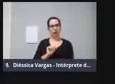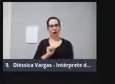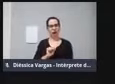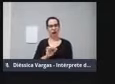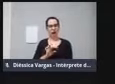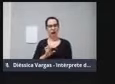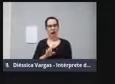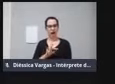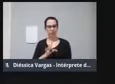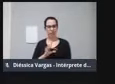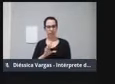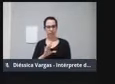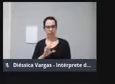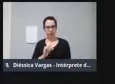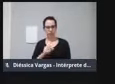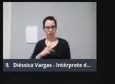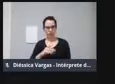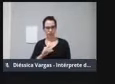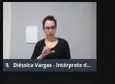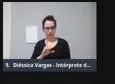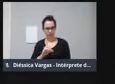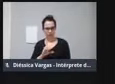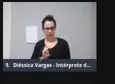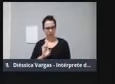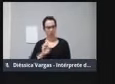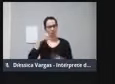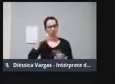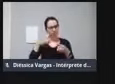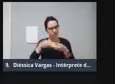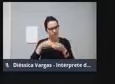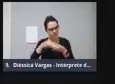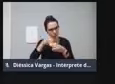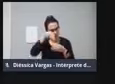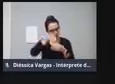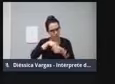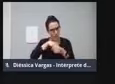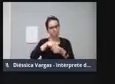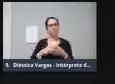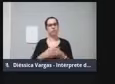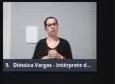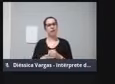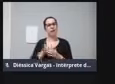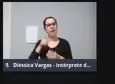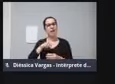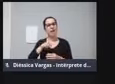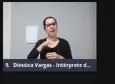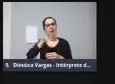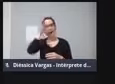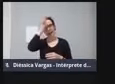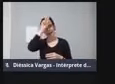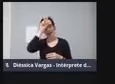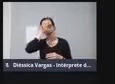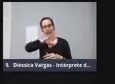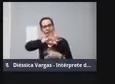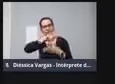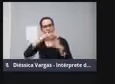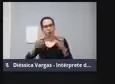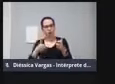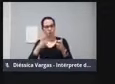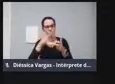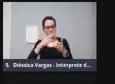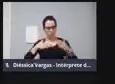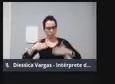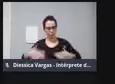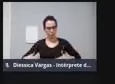uma classe dentro desse filo, são todos animais segmentados, né, eles têm o corpo dividido em regiões,